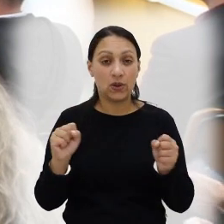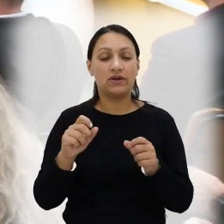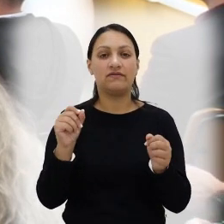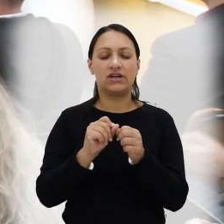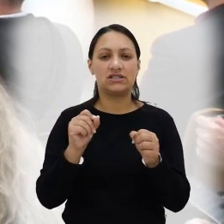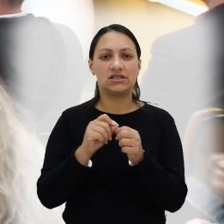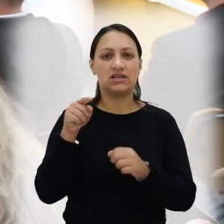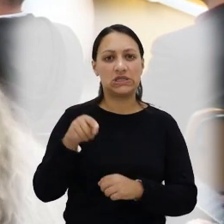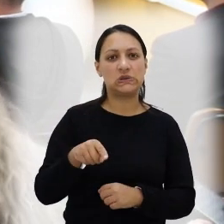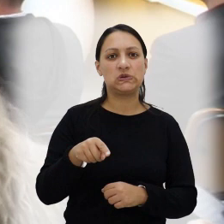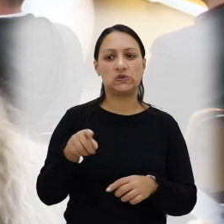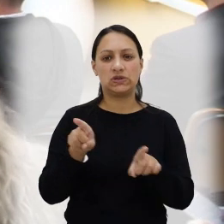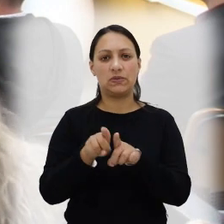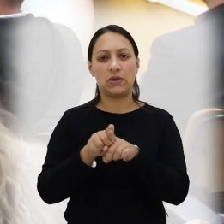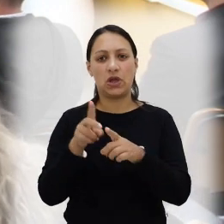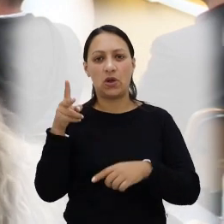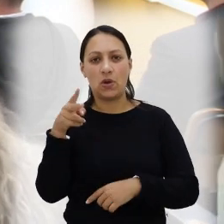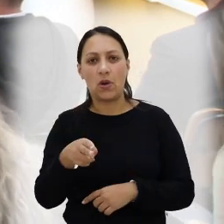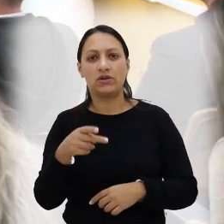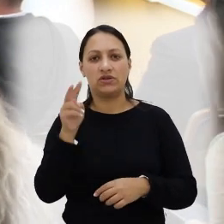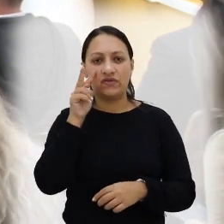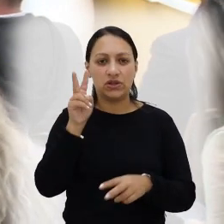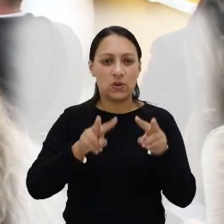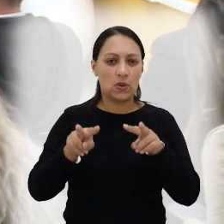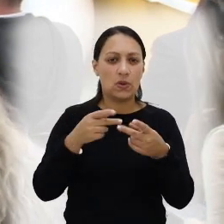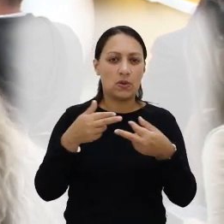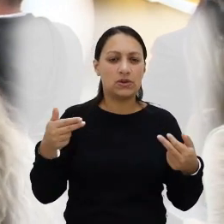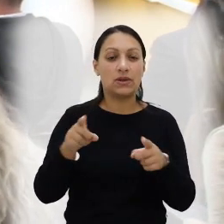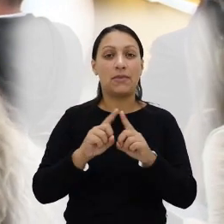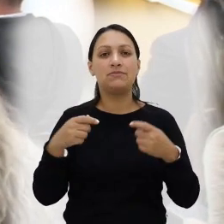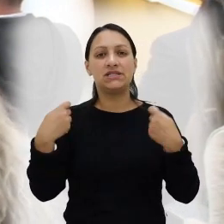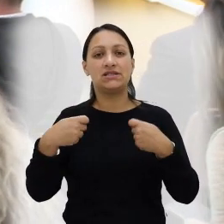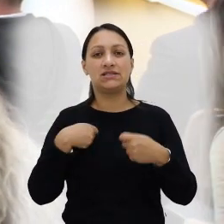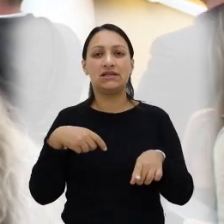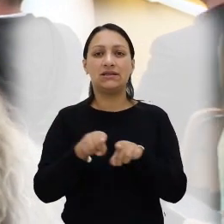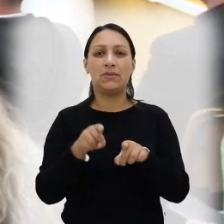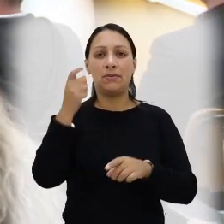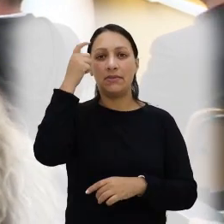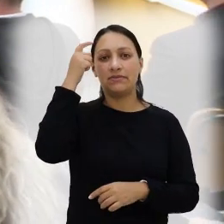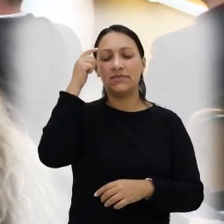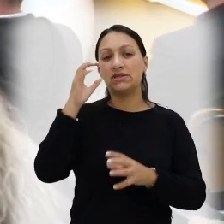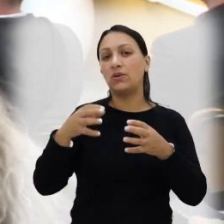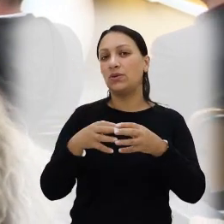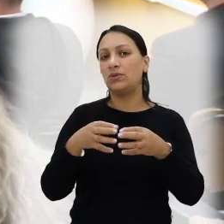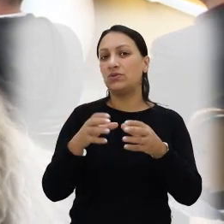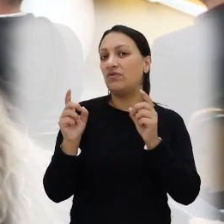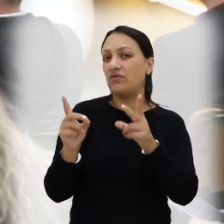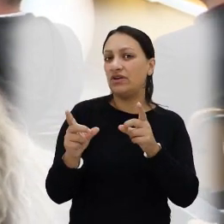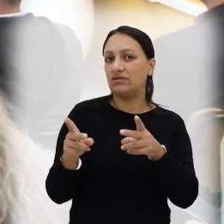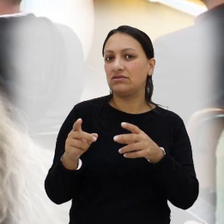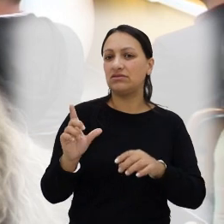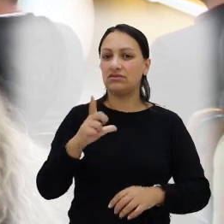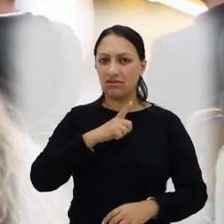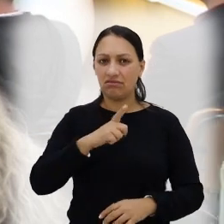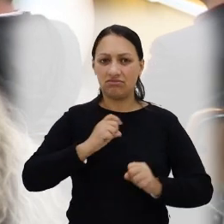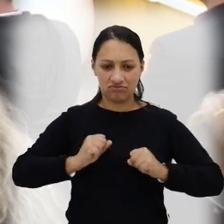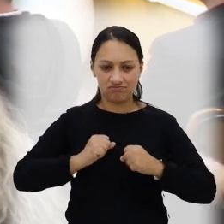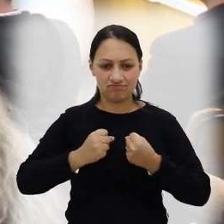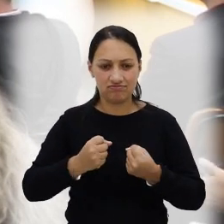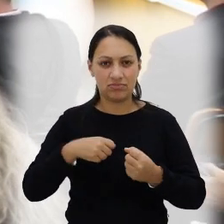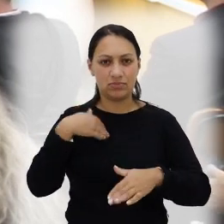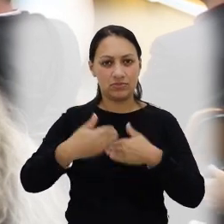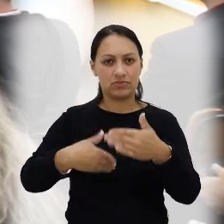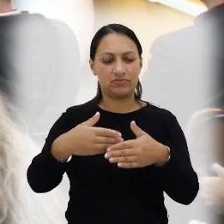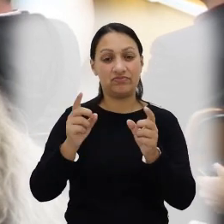resto precisa ser olhado também. Então, quem é que vende? Eu tenho uma equipe de vendas com dedicação, um processo de